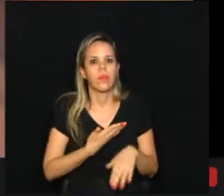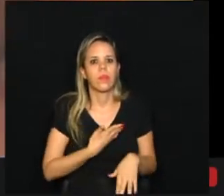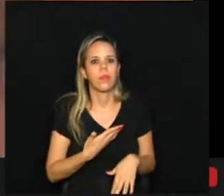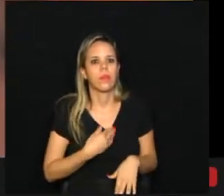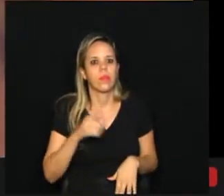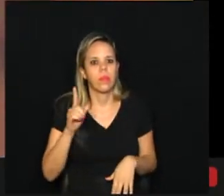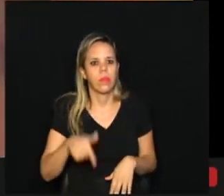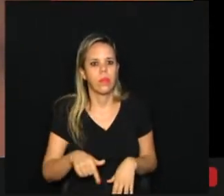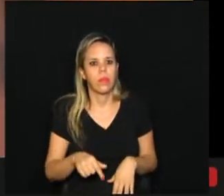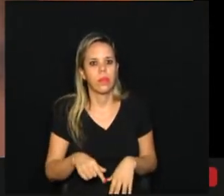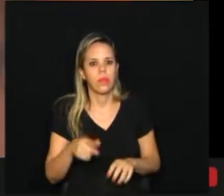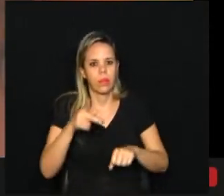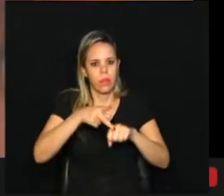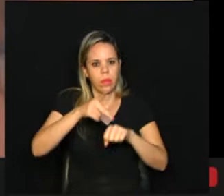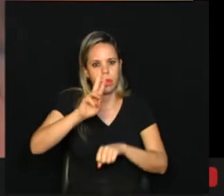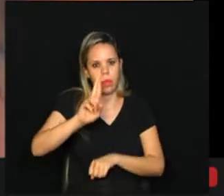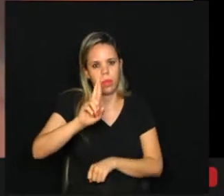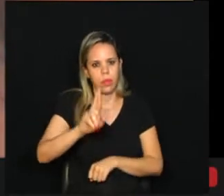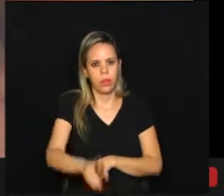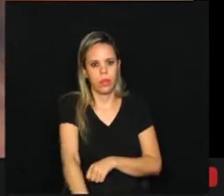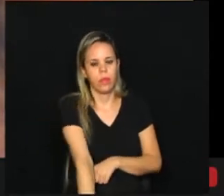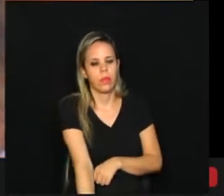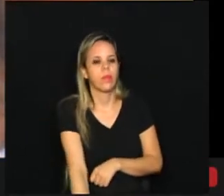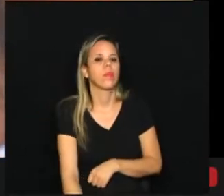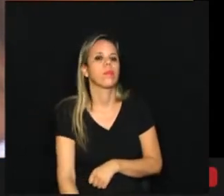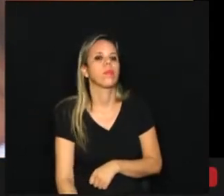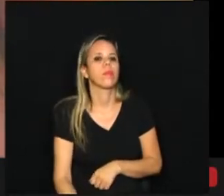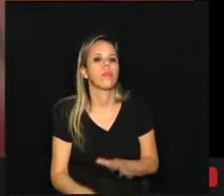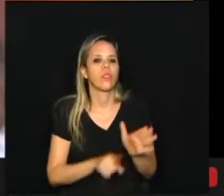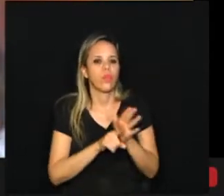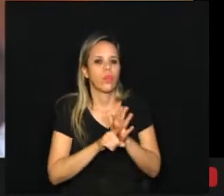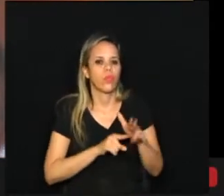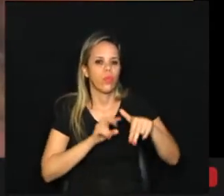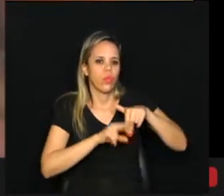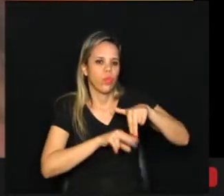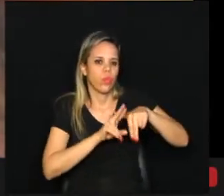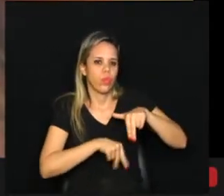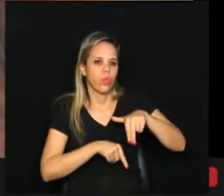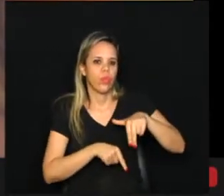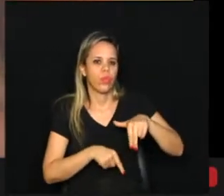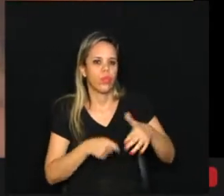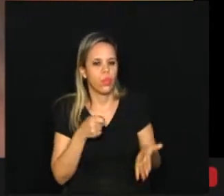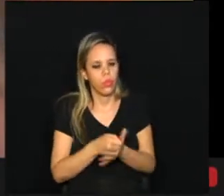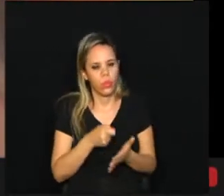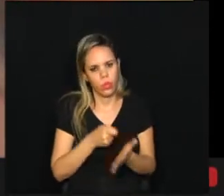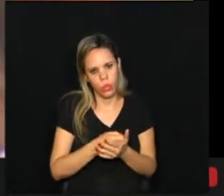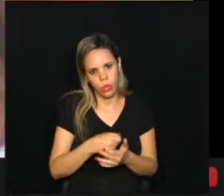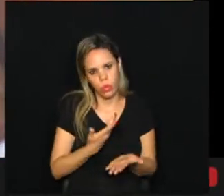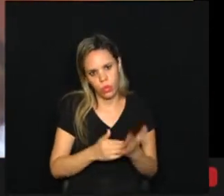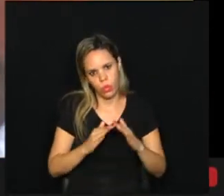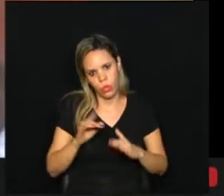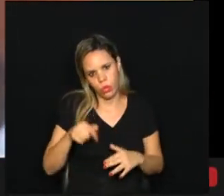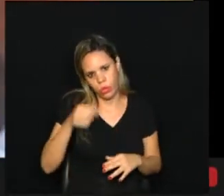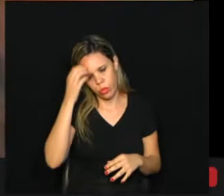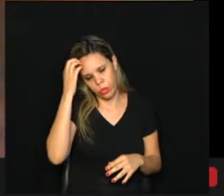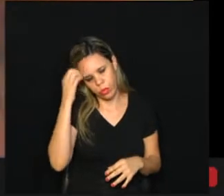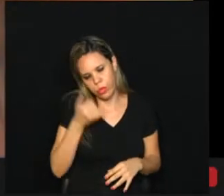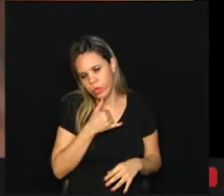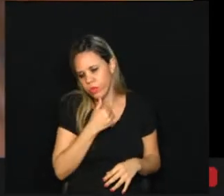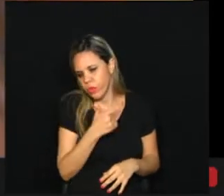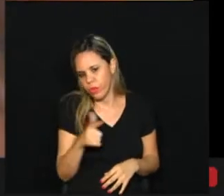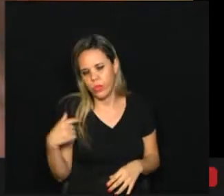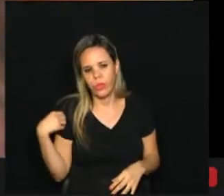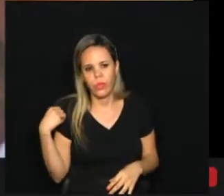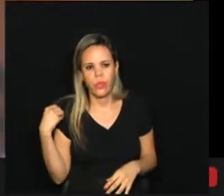é pós-doutorado em estudo do gênero, e ele é categórico em afirmar que a escola, infelizmente, não